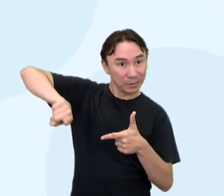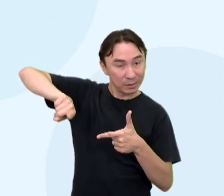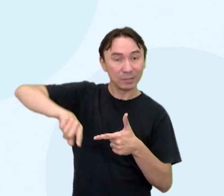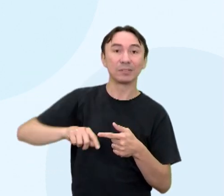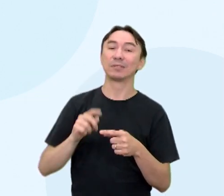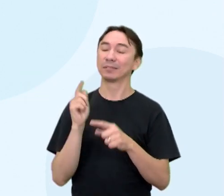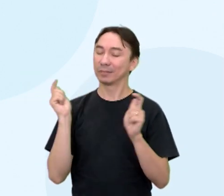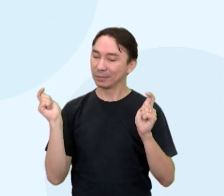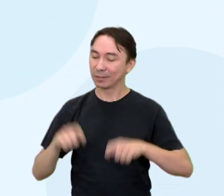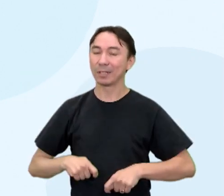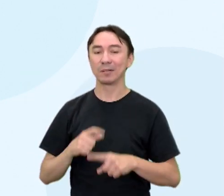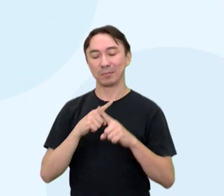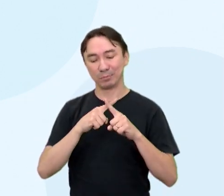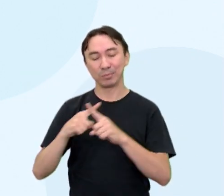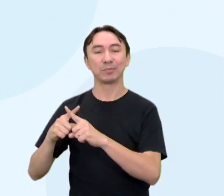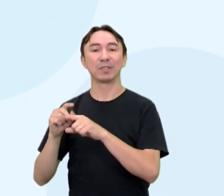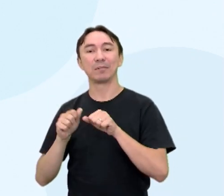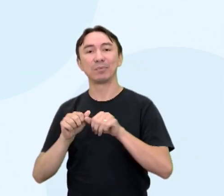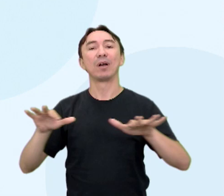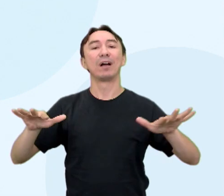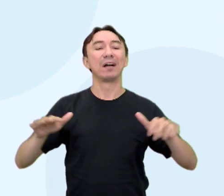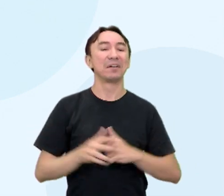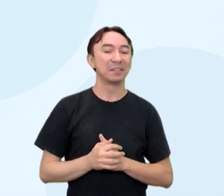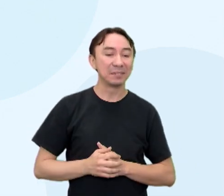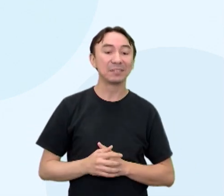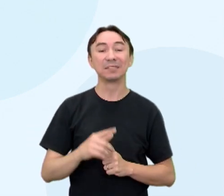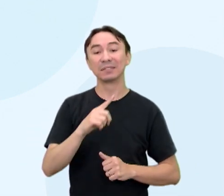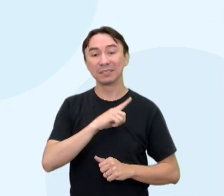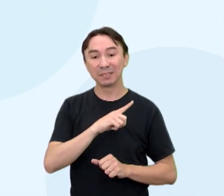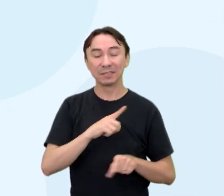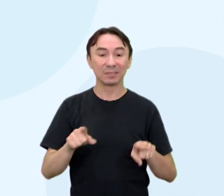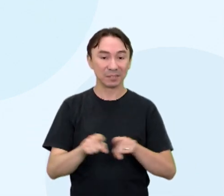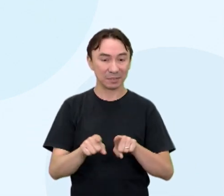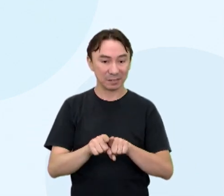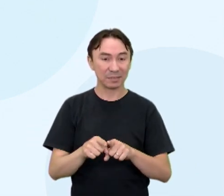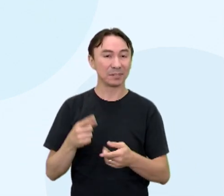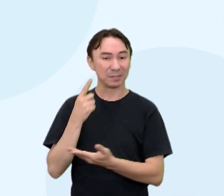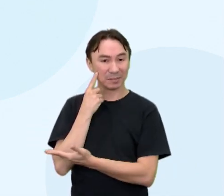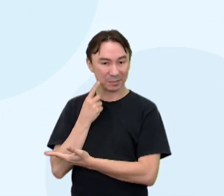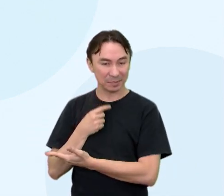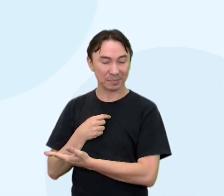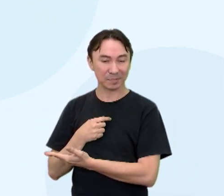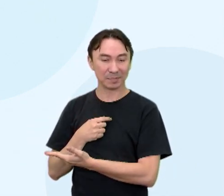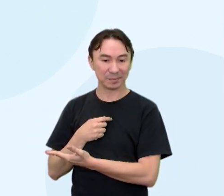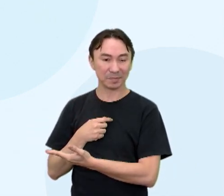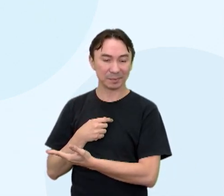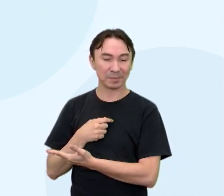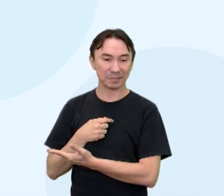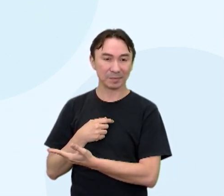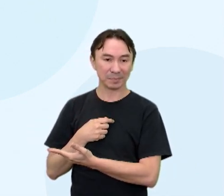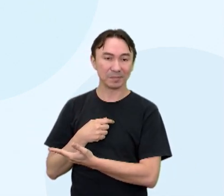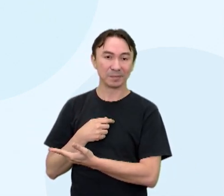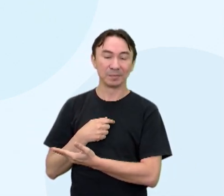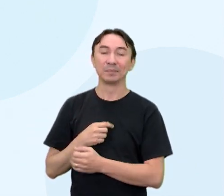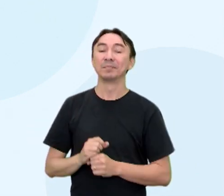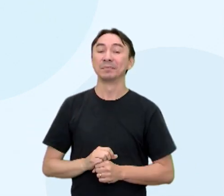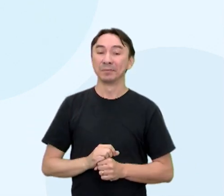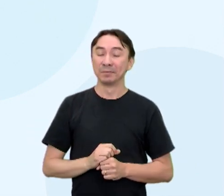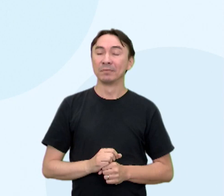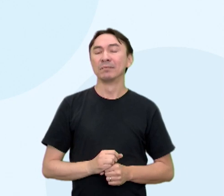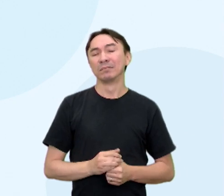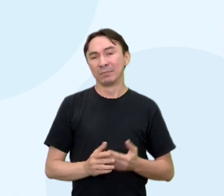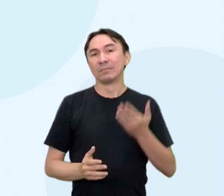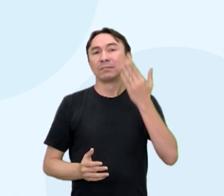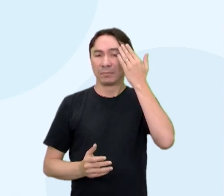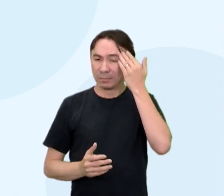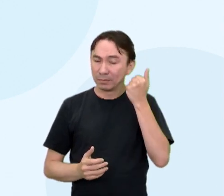trabalha. E na sequência aí temos a descrição do material de apoio, a indicação aí desse material de apoio. Como já sabemos, temos